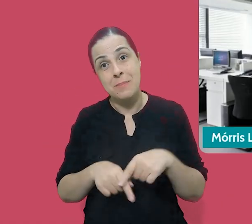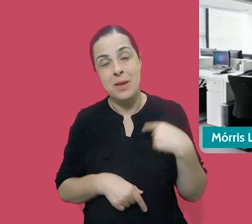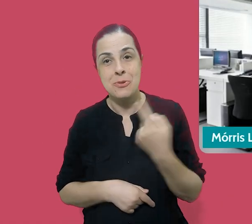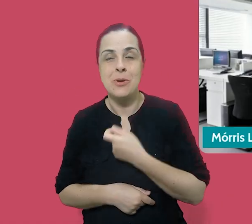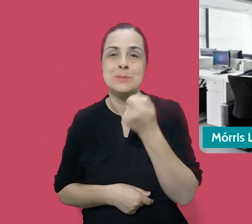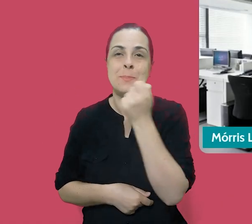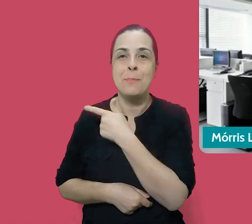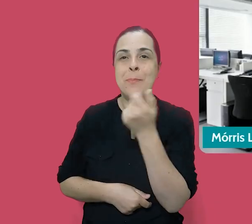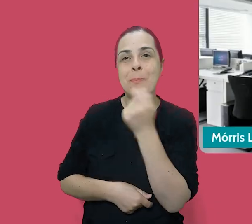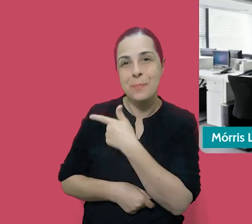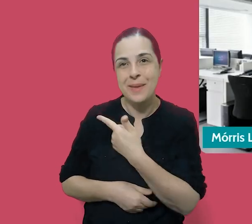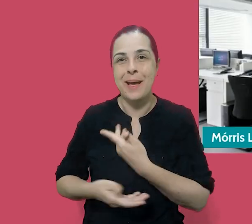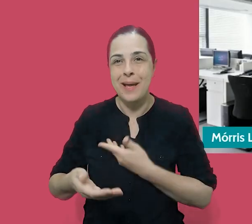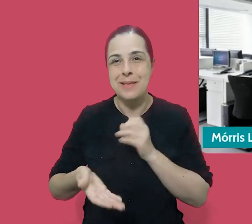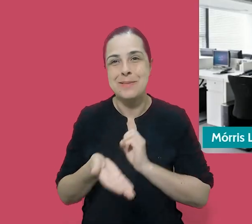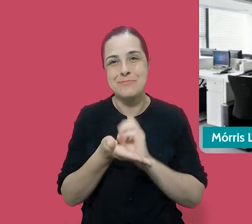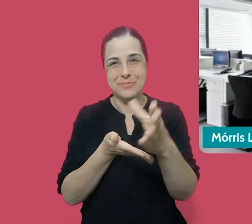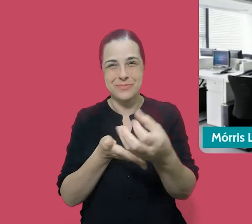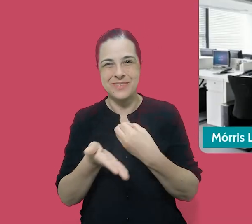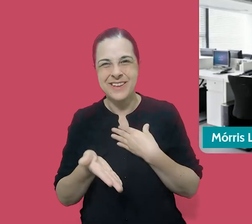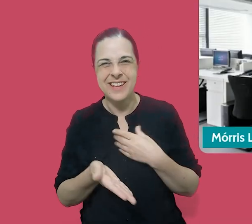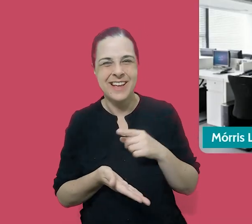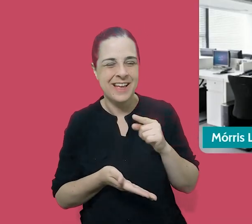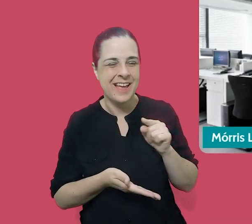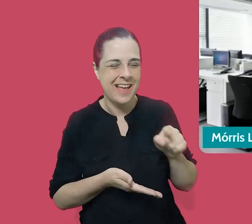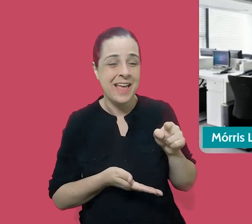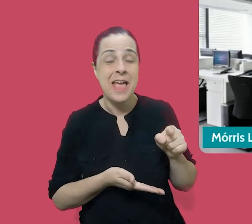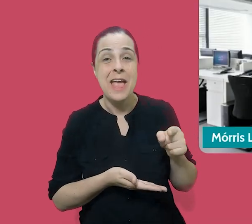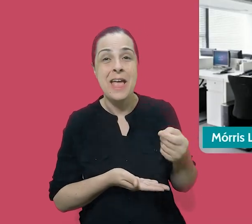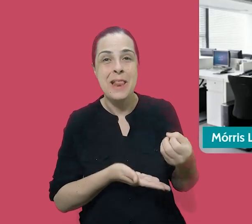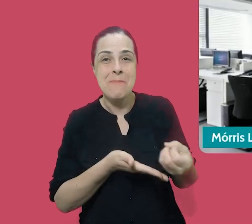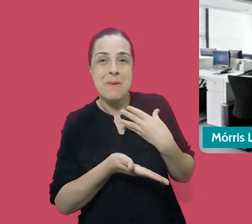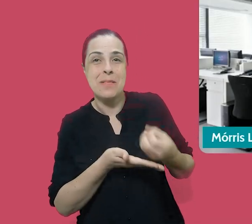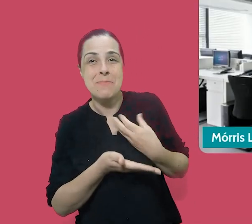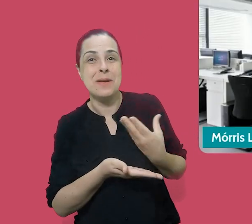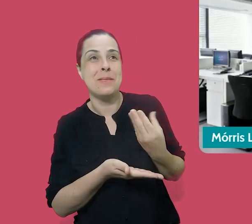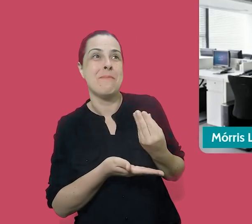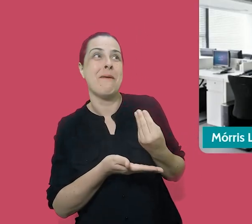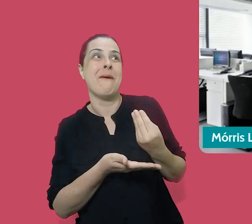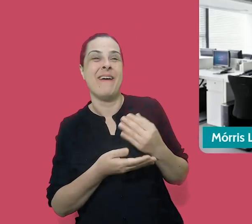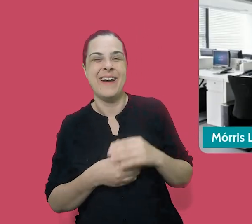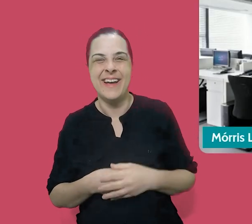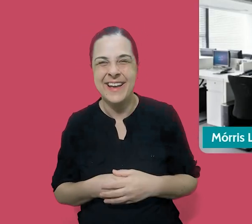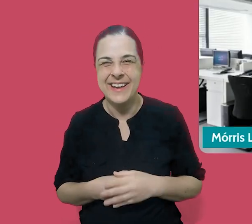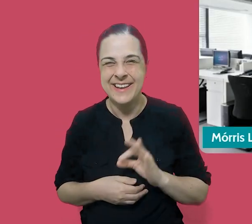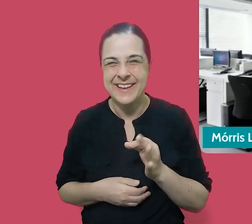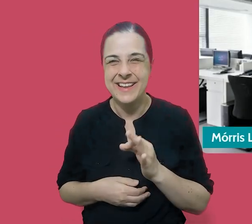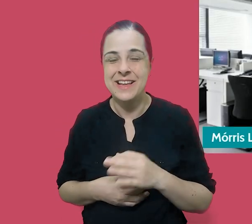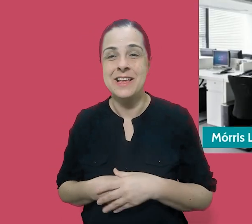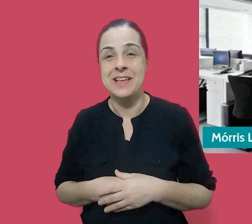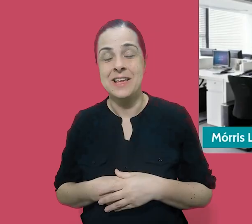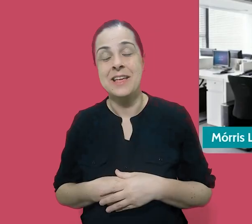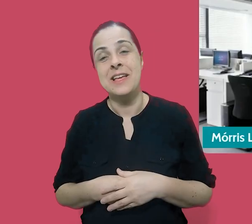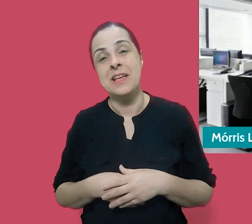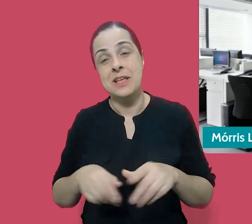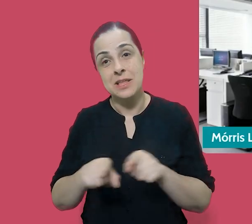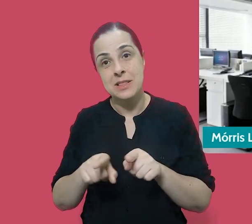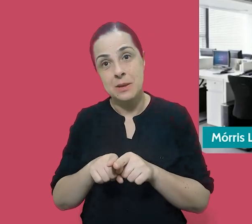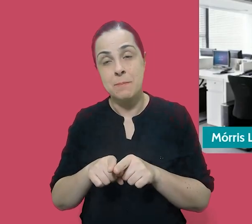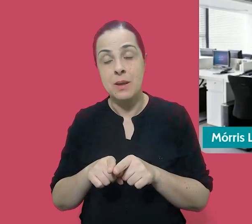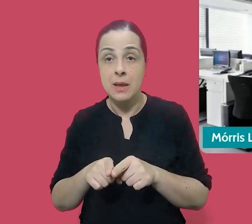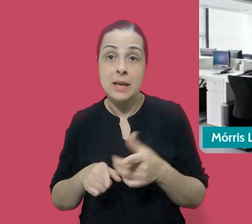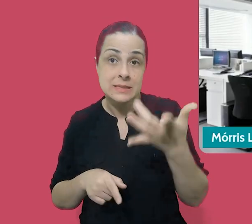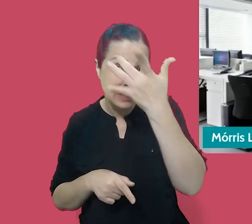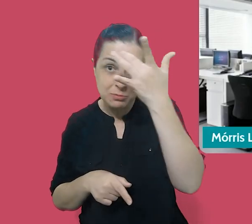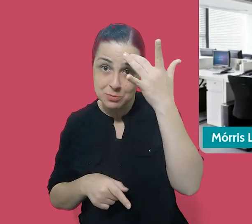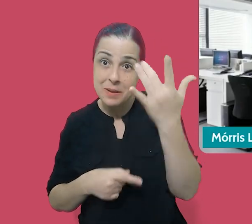Ele é um dos meus maiores fornecedores. A Fabiana. Traz um pouco de saúde mental